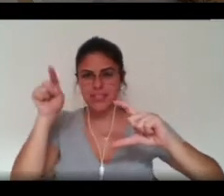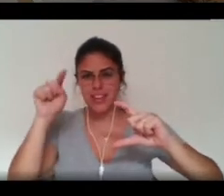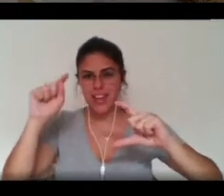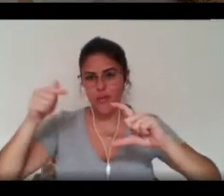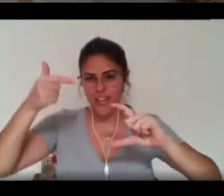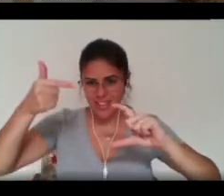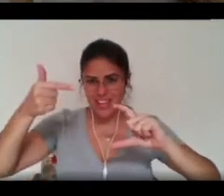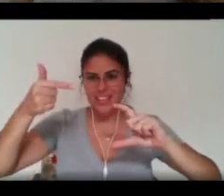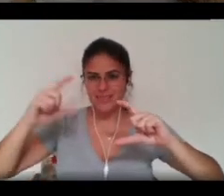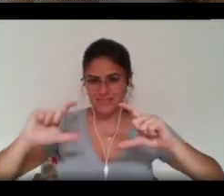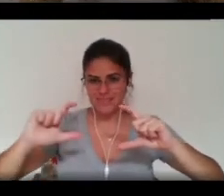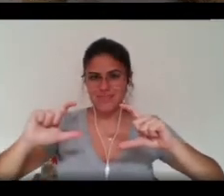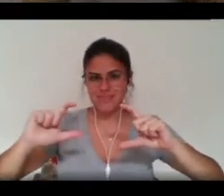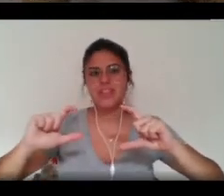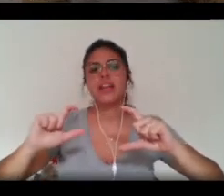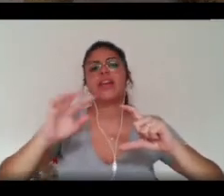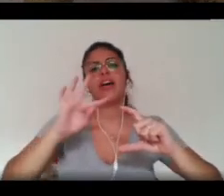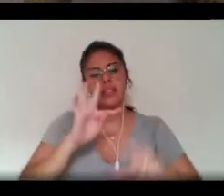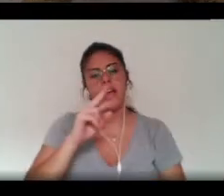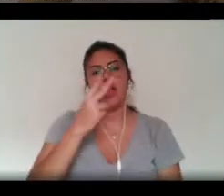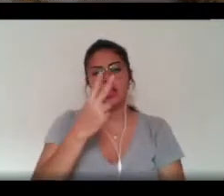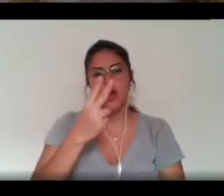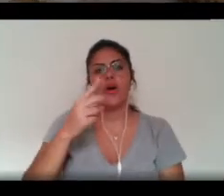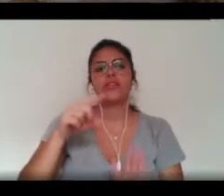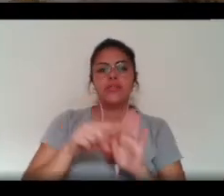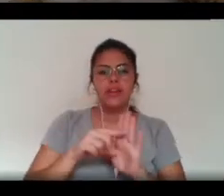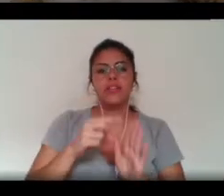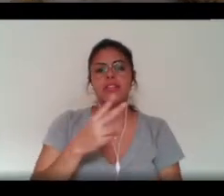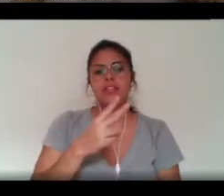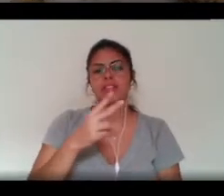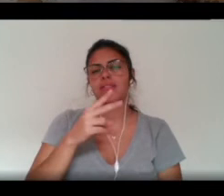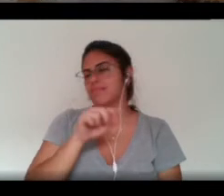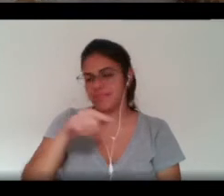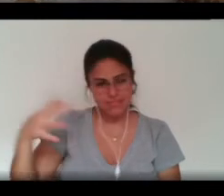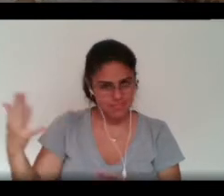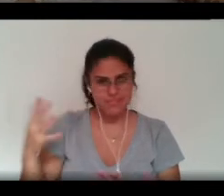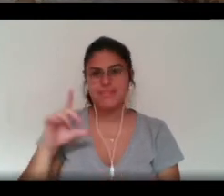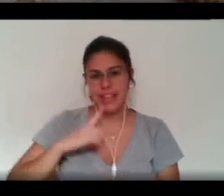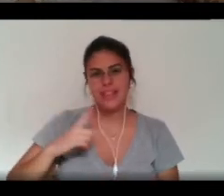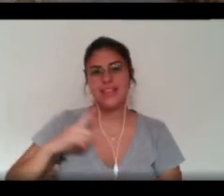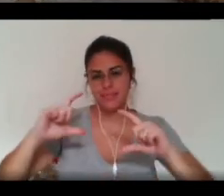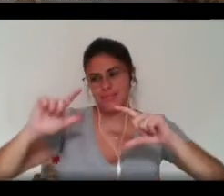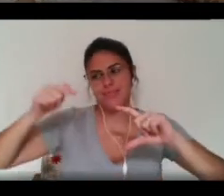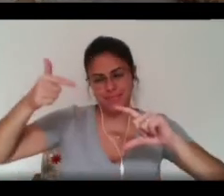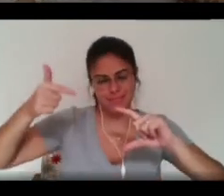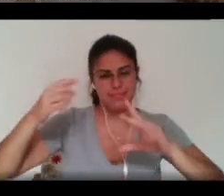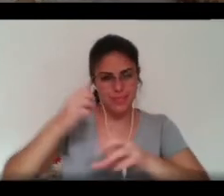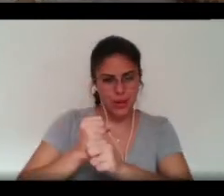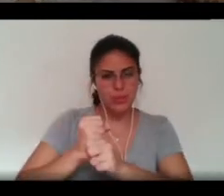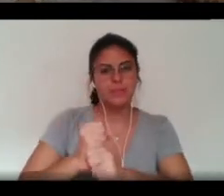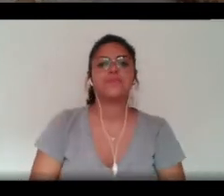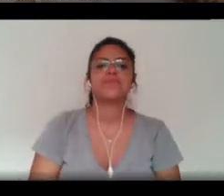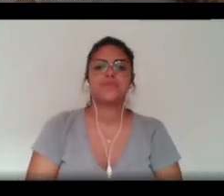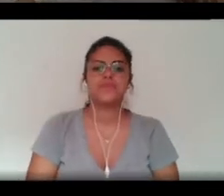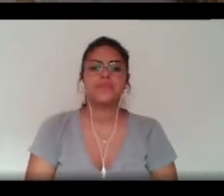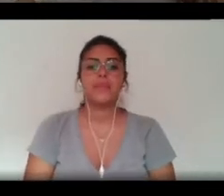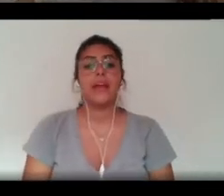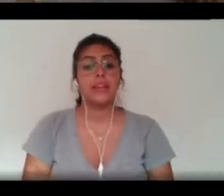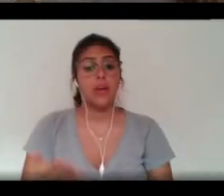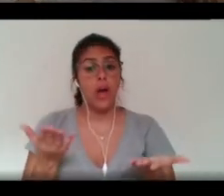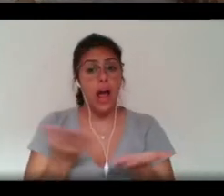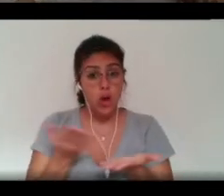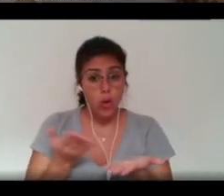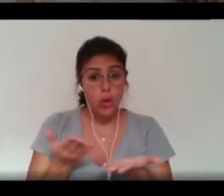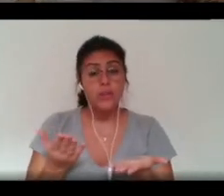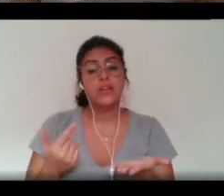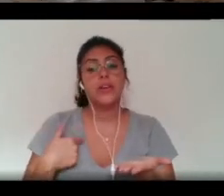mais T02 menos 2TT0, né? E eu vou achar um T em função de T0 e de V0. Então, o passo